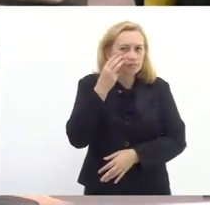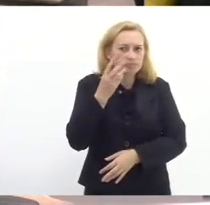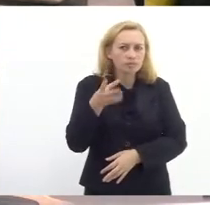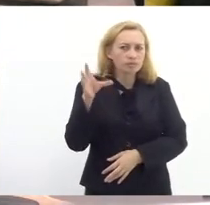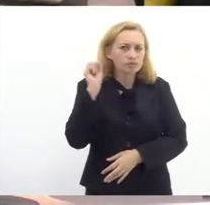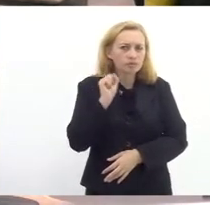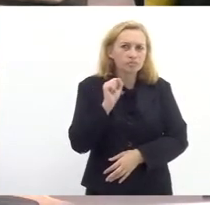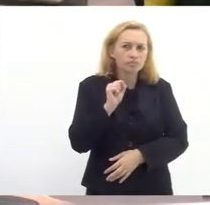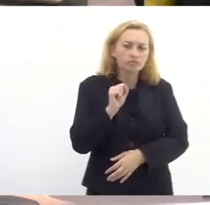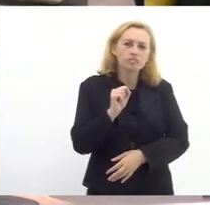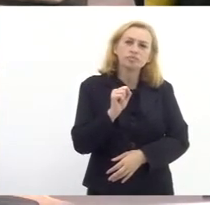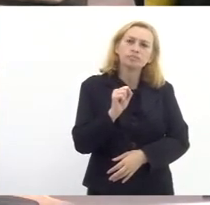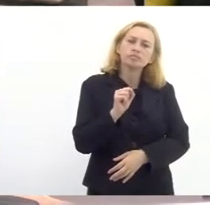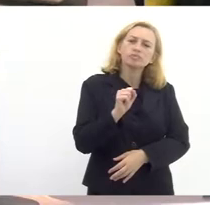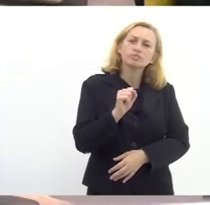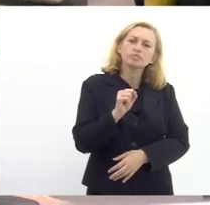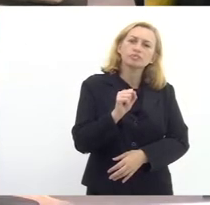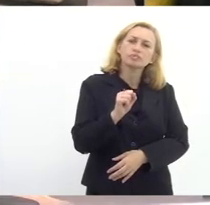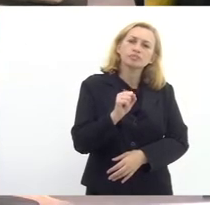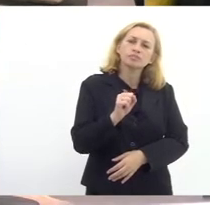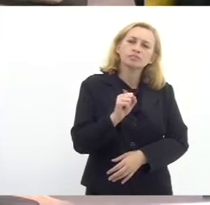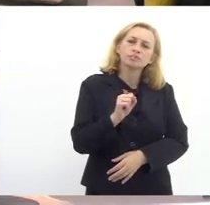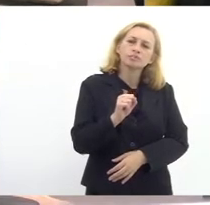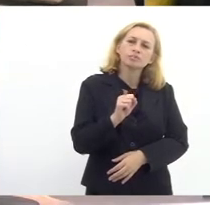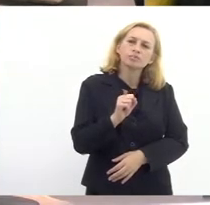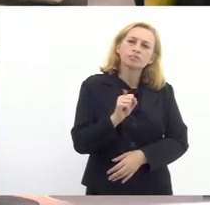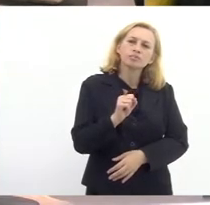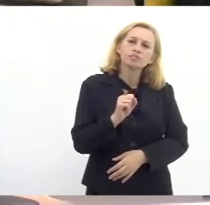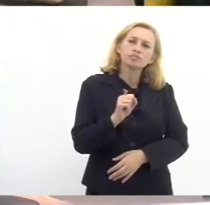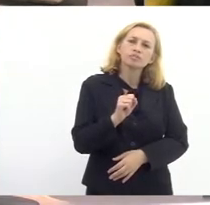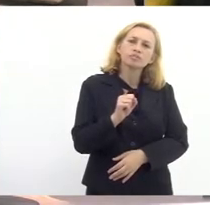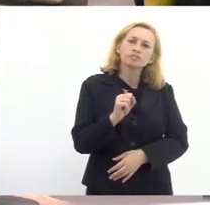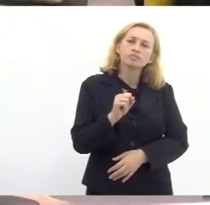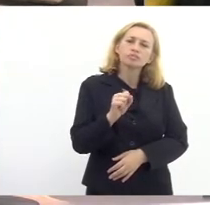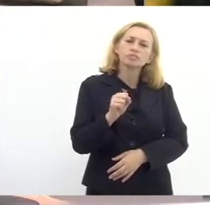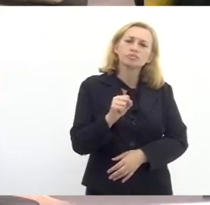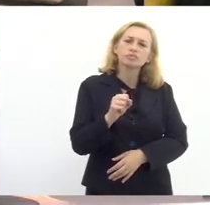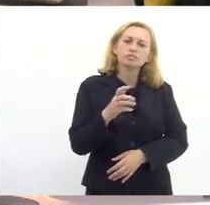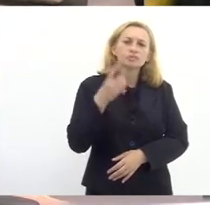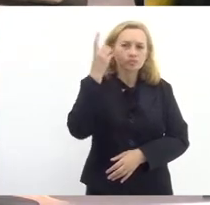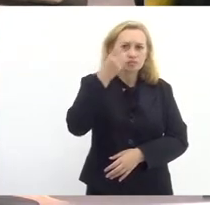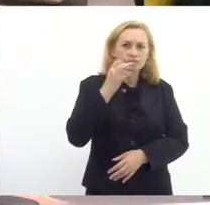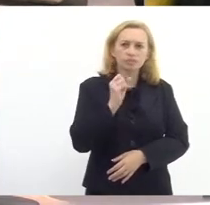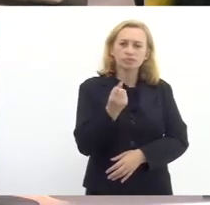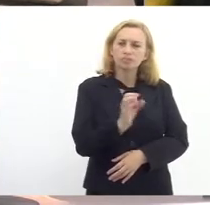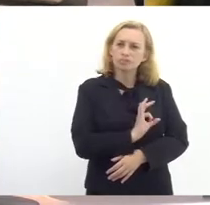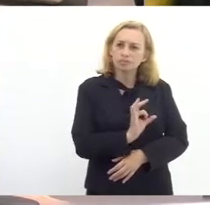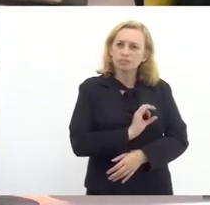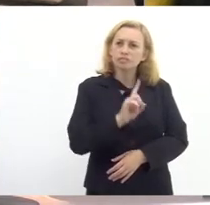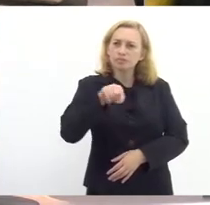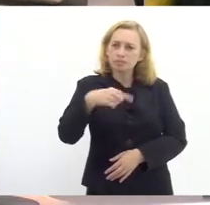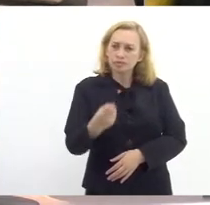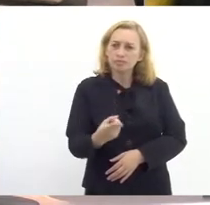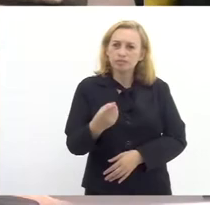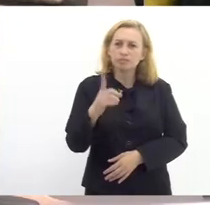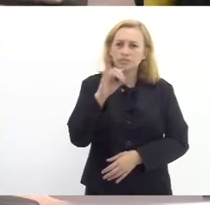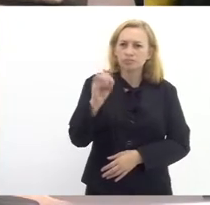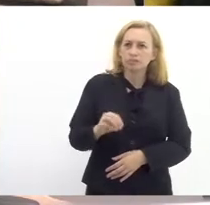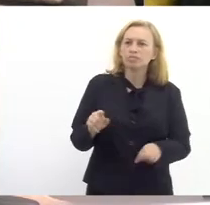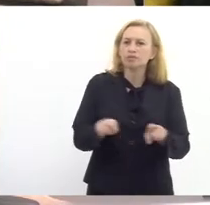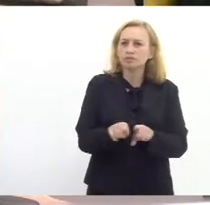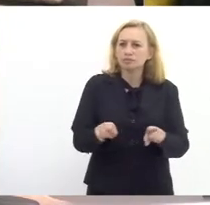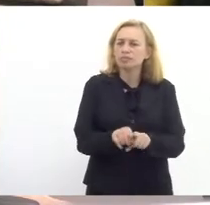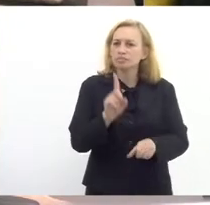ouvir as respostas. Pergunta, as respostas do Voltec, a resposta da Marta. E o meu amigo Dionísio Lins também pediu para falar remotamente. É isso,